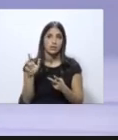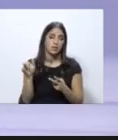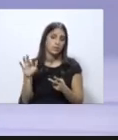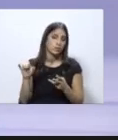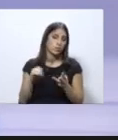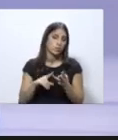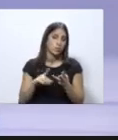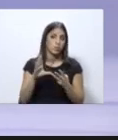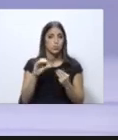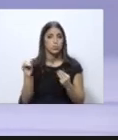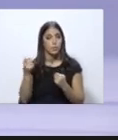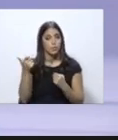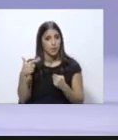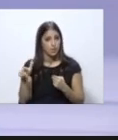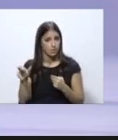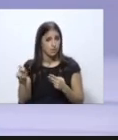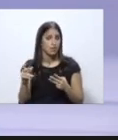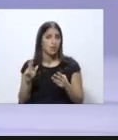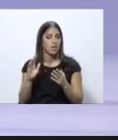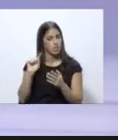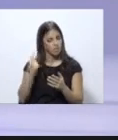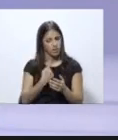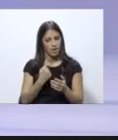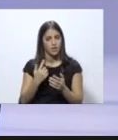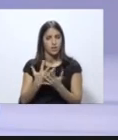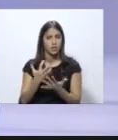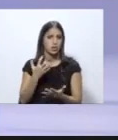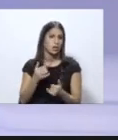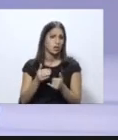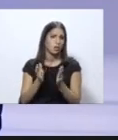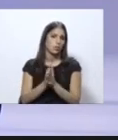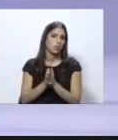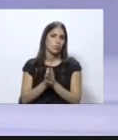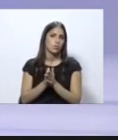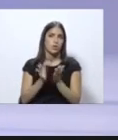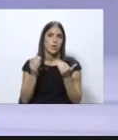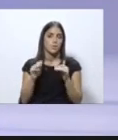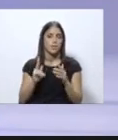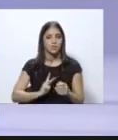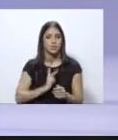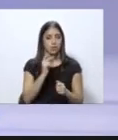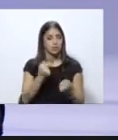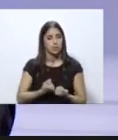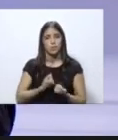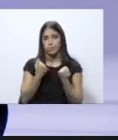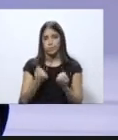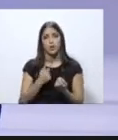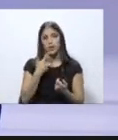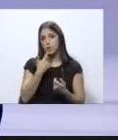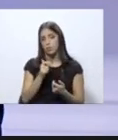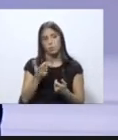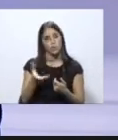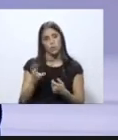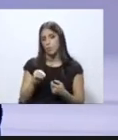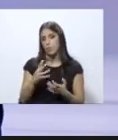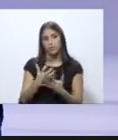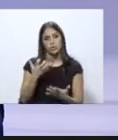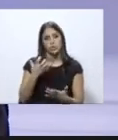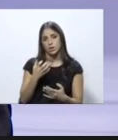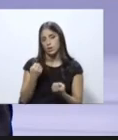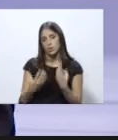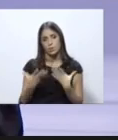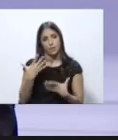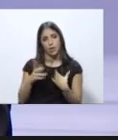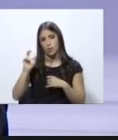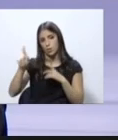grandes atletas, merecem todos os destaques. Mas até pela posição e pelas vitórias que não conseguem, não podem ter mais impacto mediático